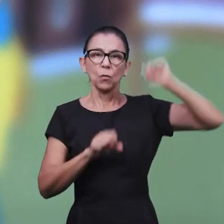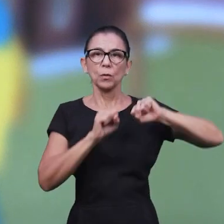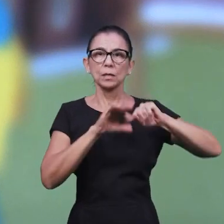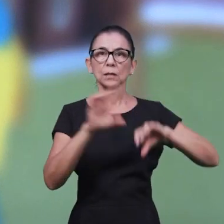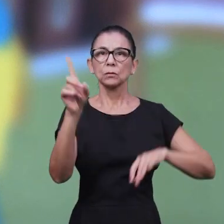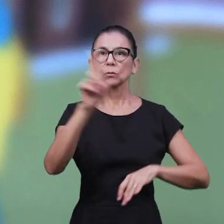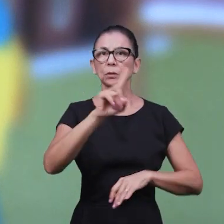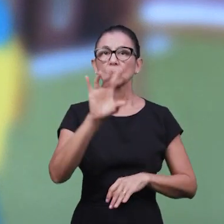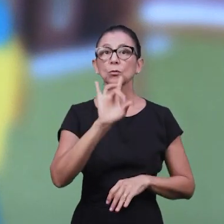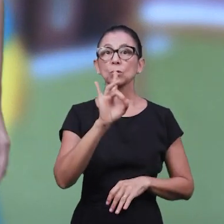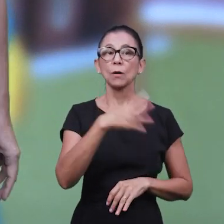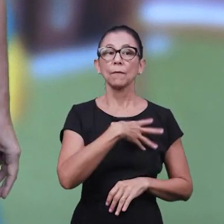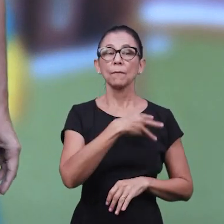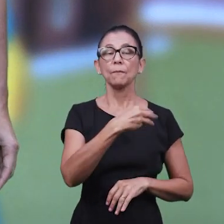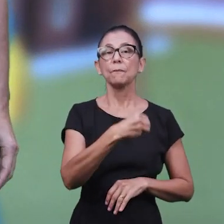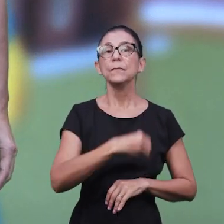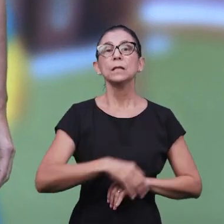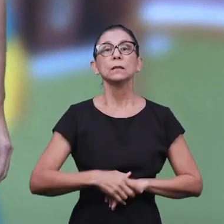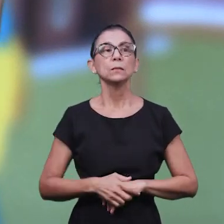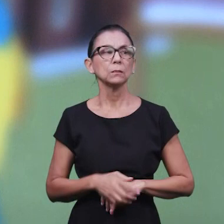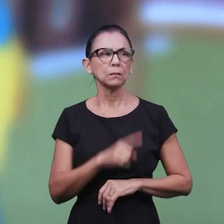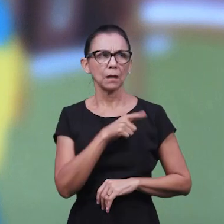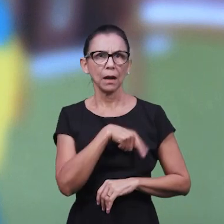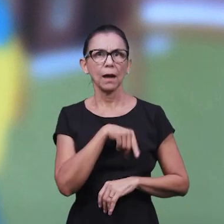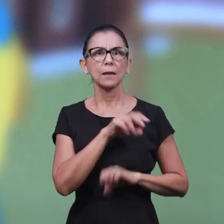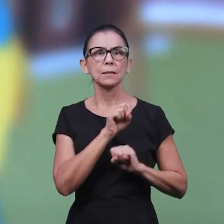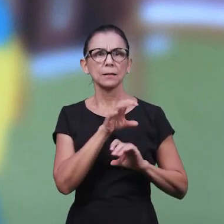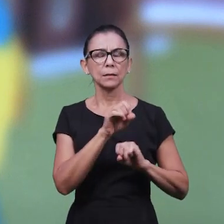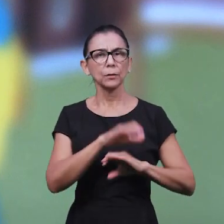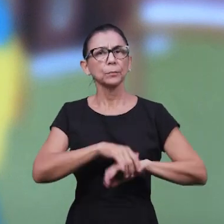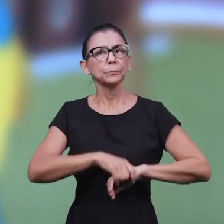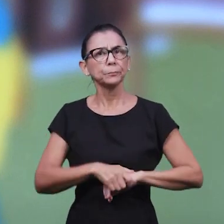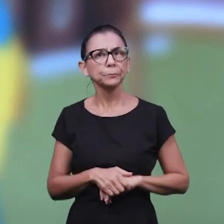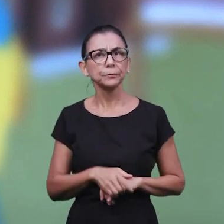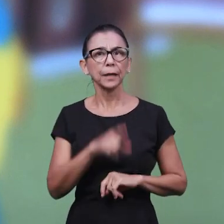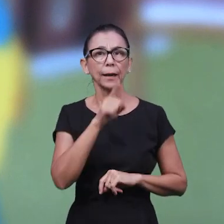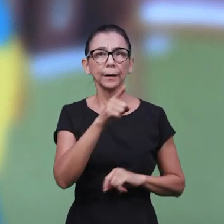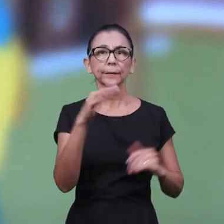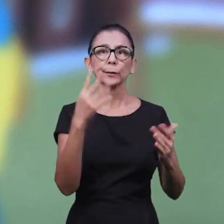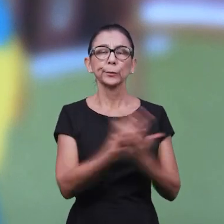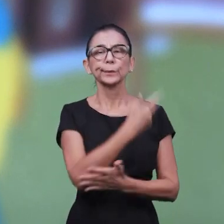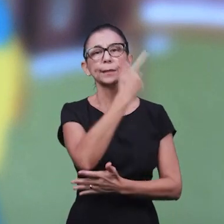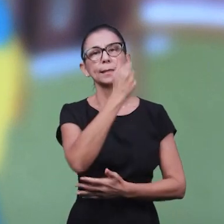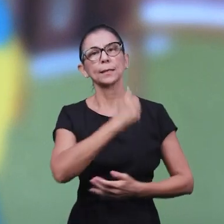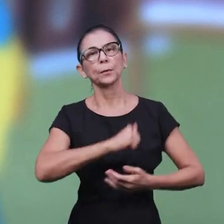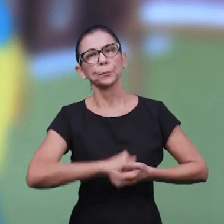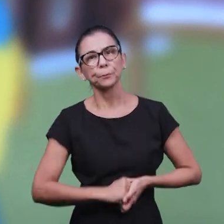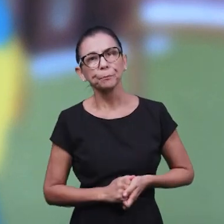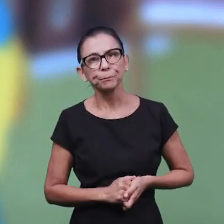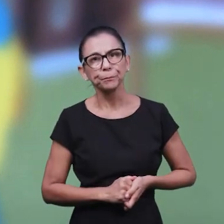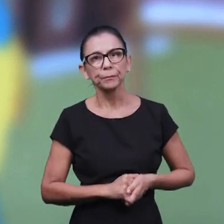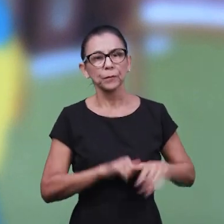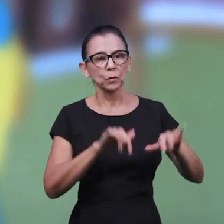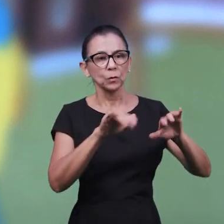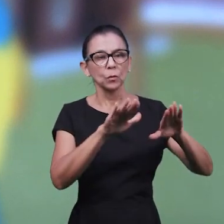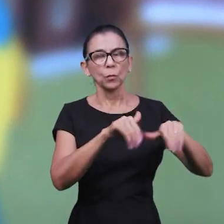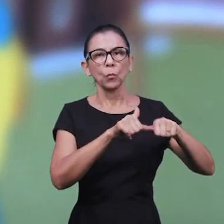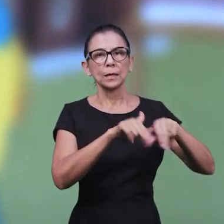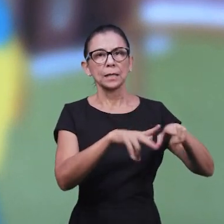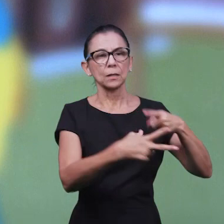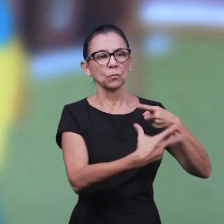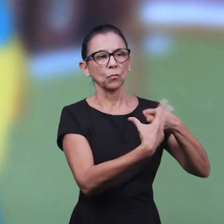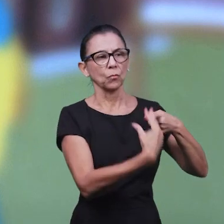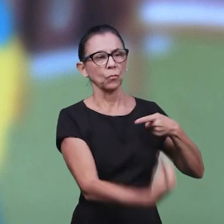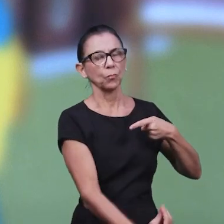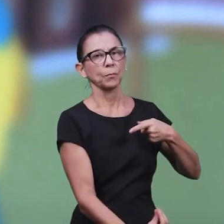ser derrotado. Já Davi, quando foi rei, ordenou que todos aprendessem a usar o arco.